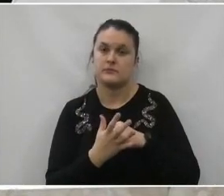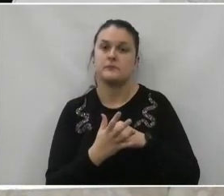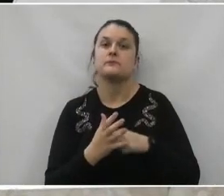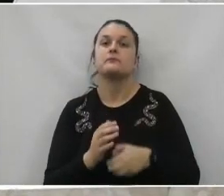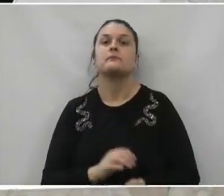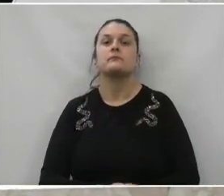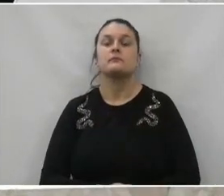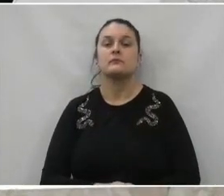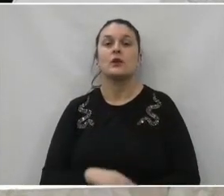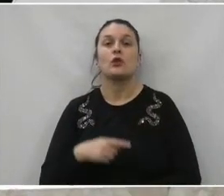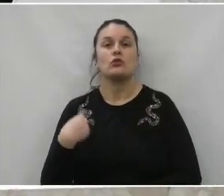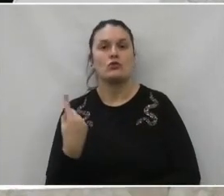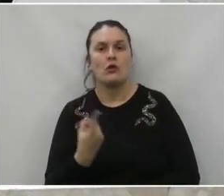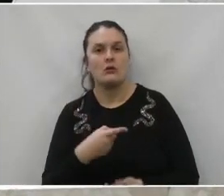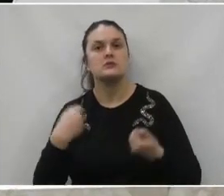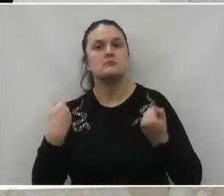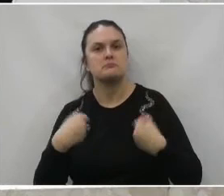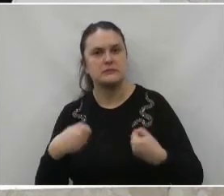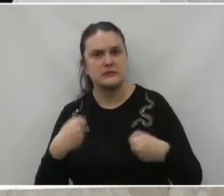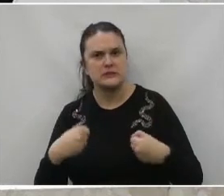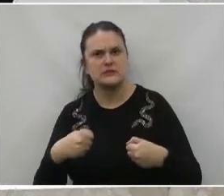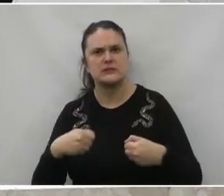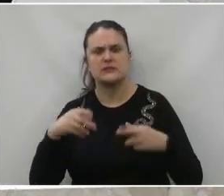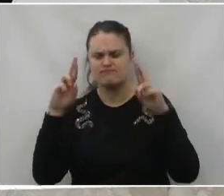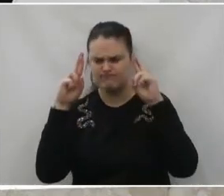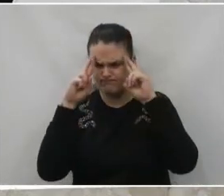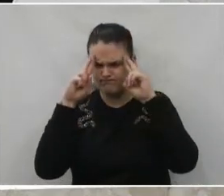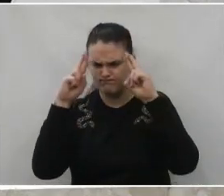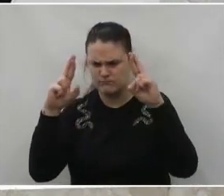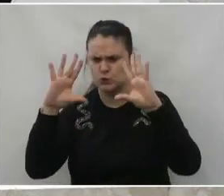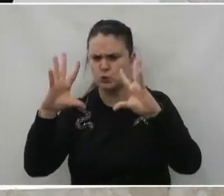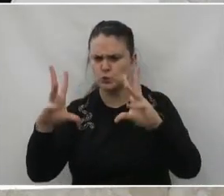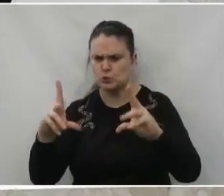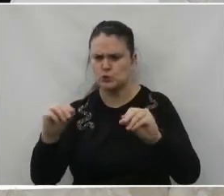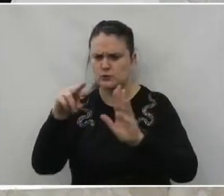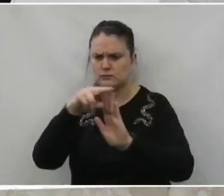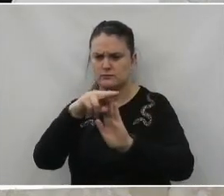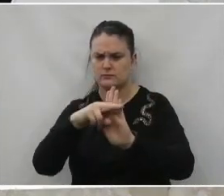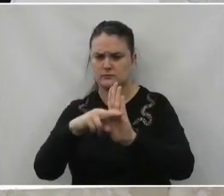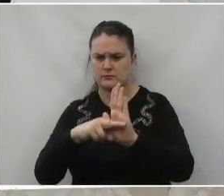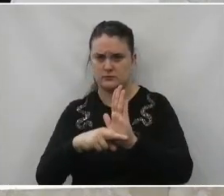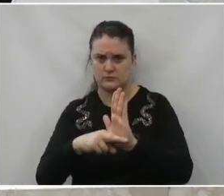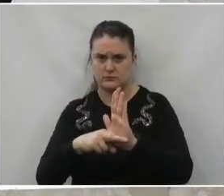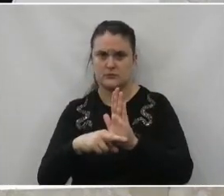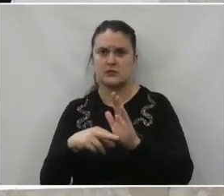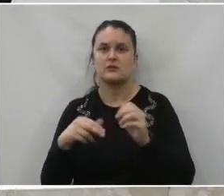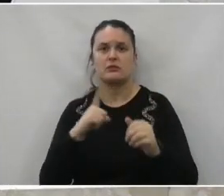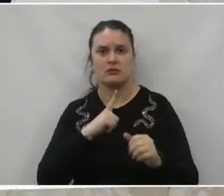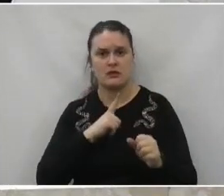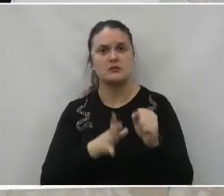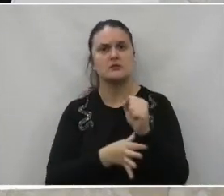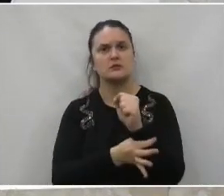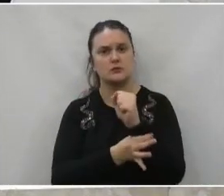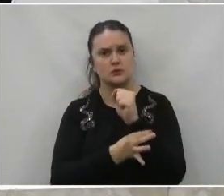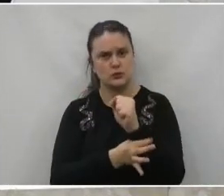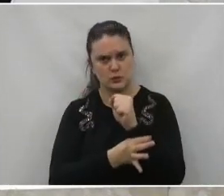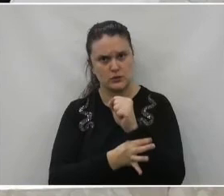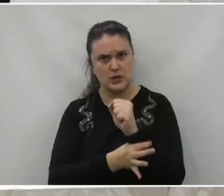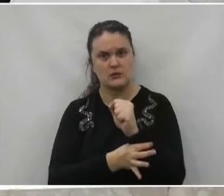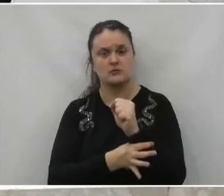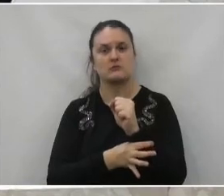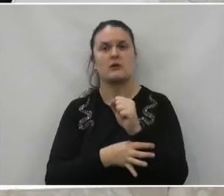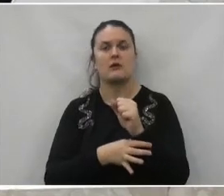considerando a necessidade de estrito cumprimento das medidas estabelecidas de forma a garantir a efetividade das